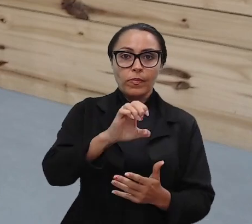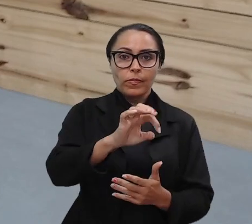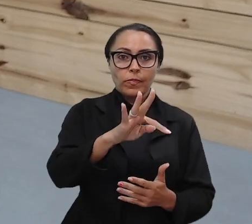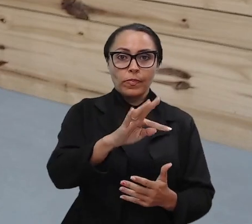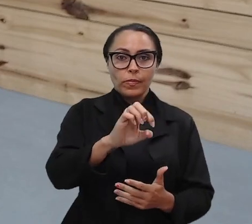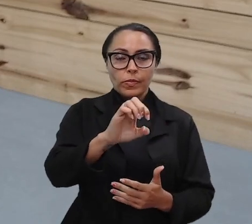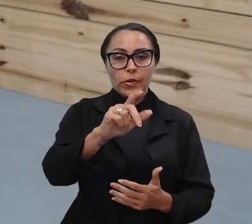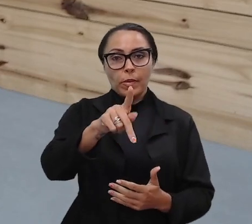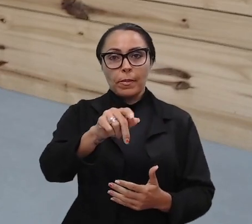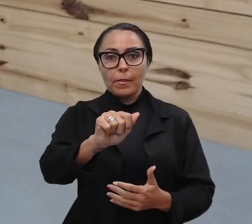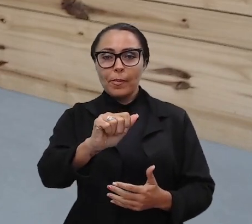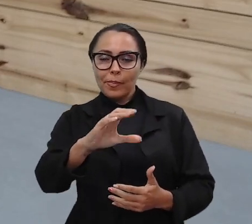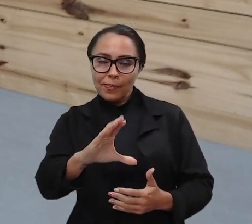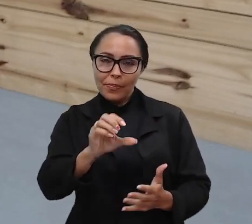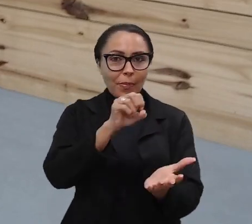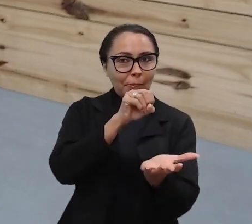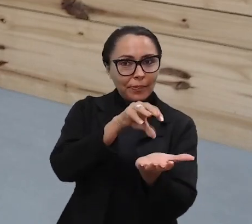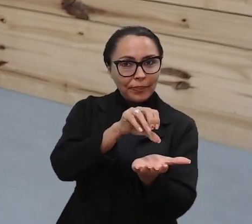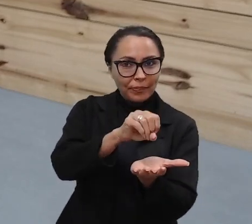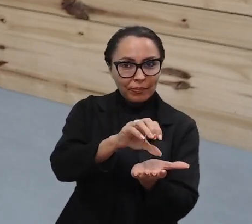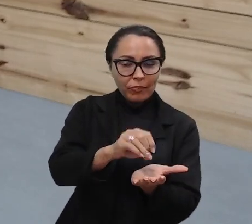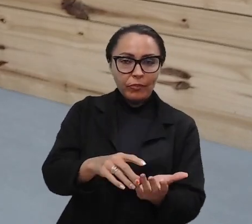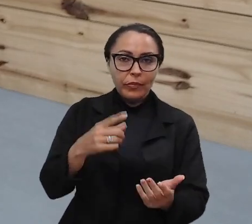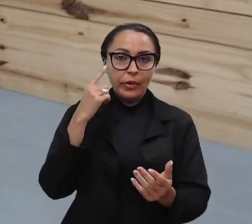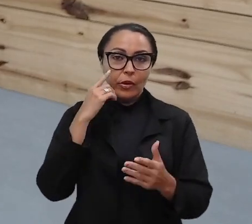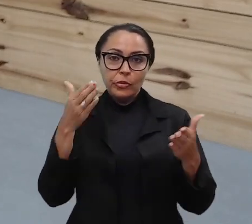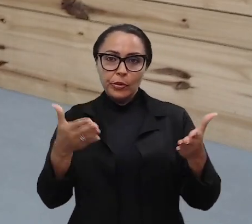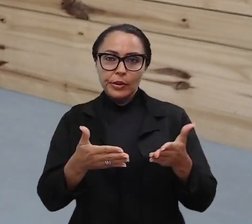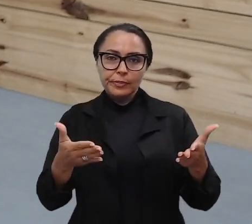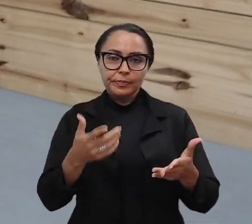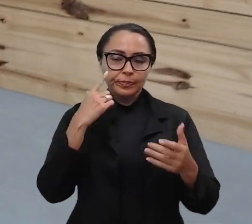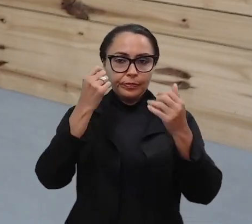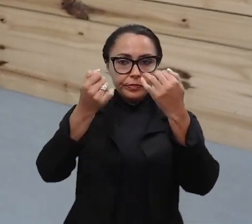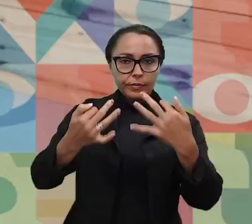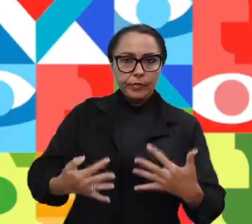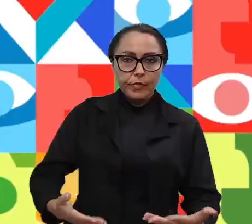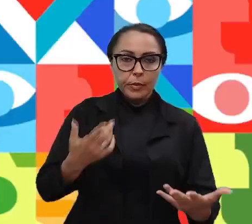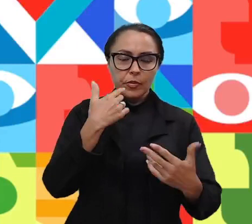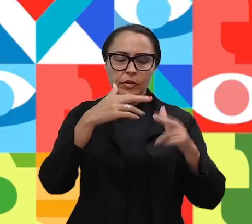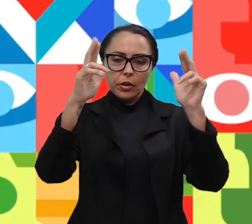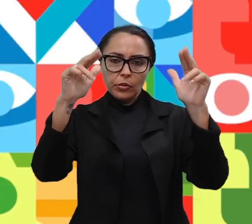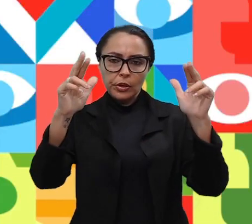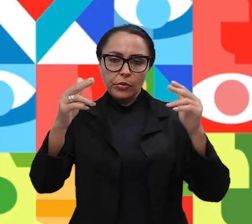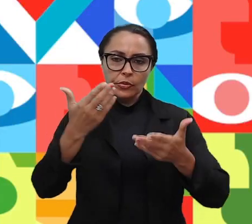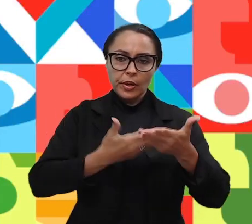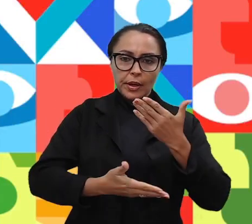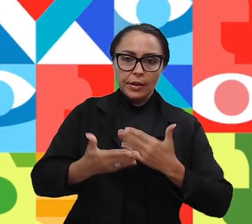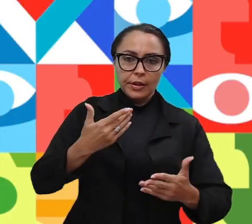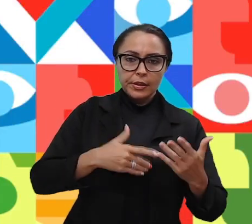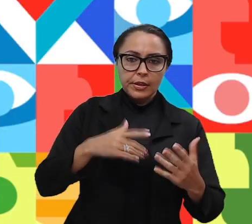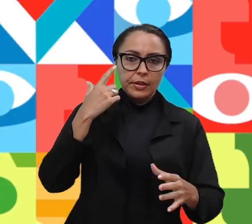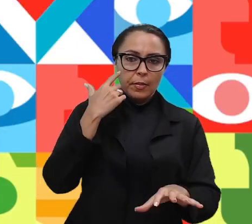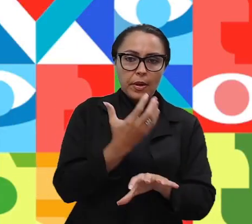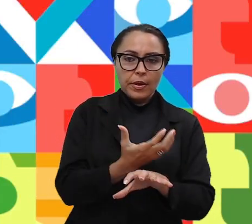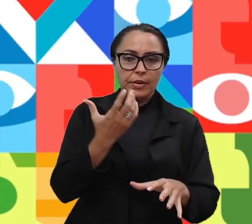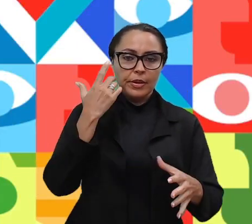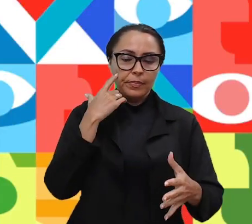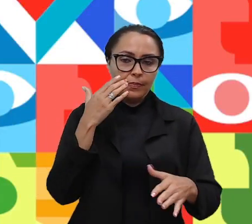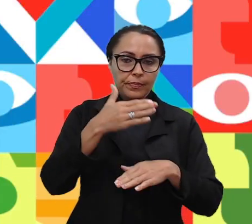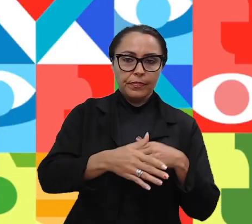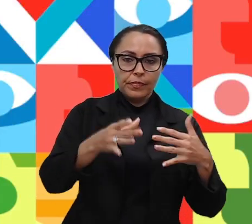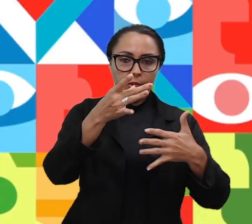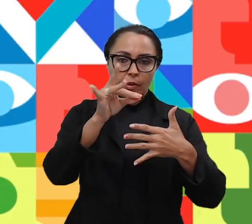Estadual Professor Antônio Carlos da Costa. Estou aqui para trazer para vocês conteúdos relativos à disciplina de Introdução à Logística